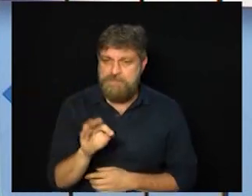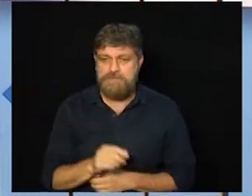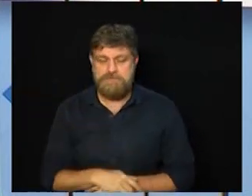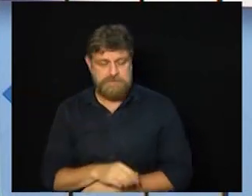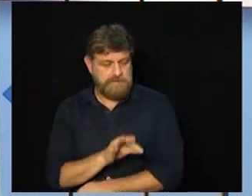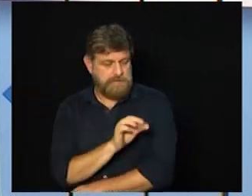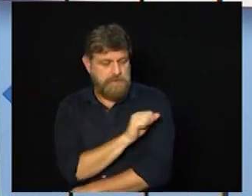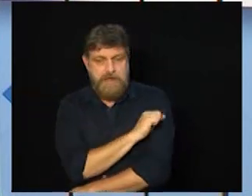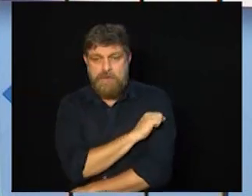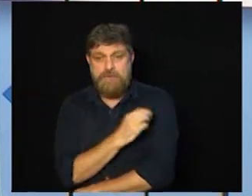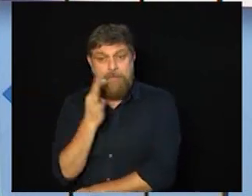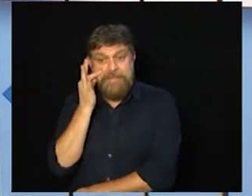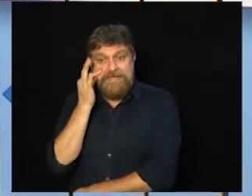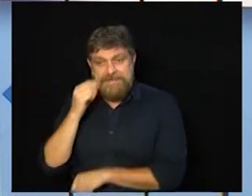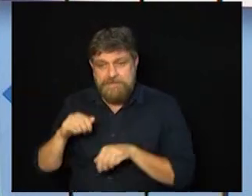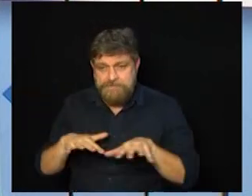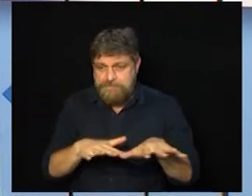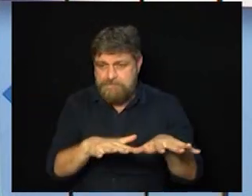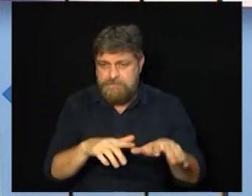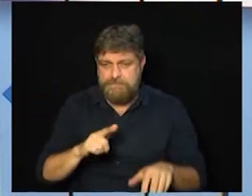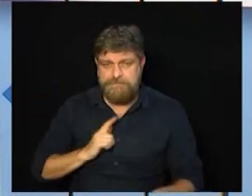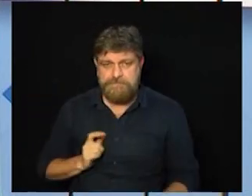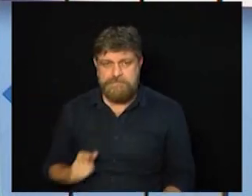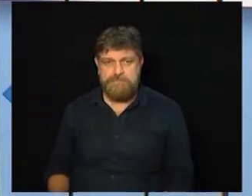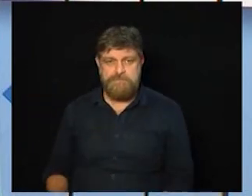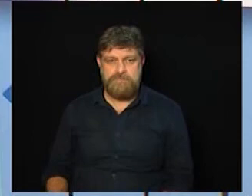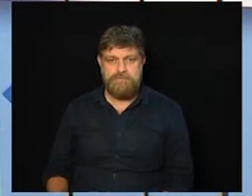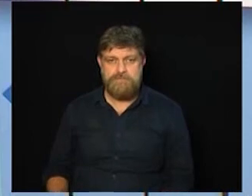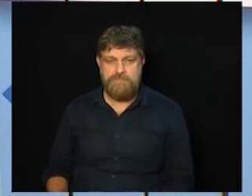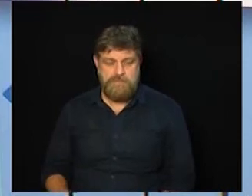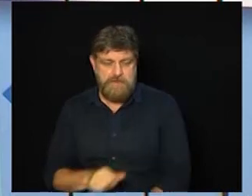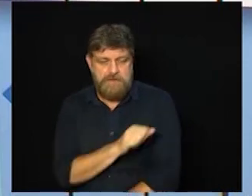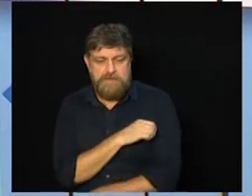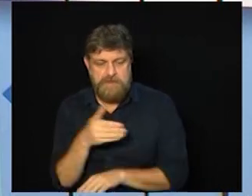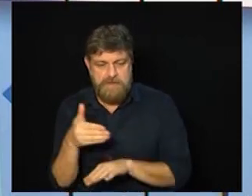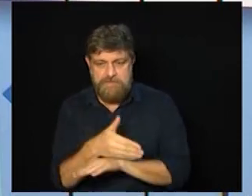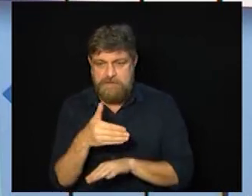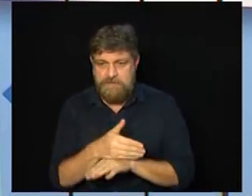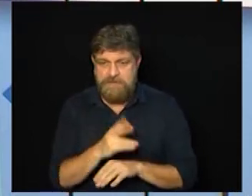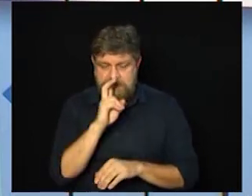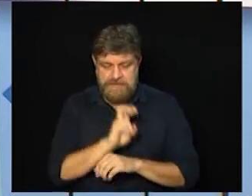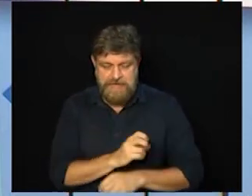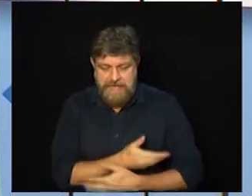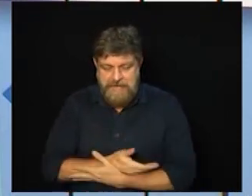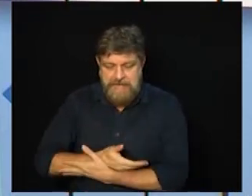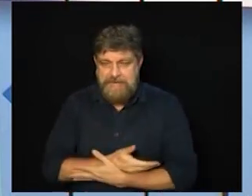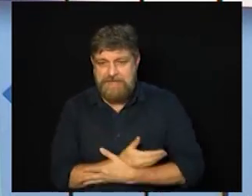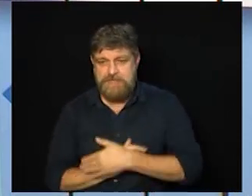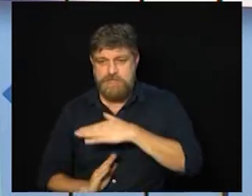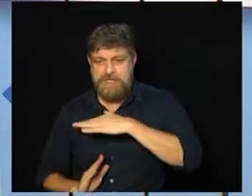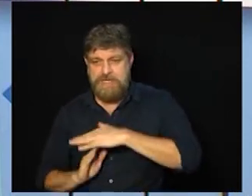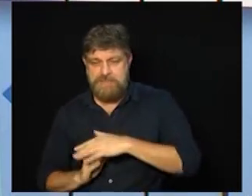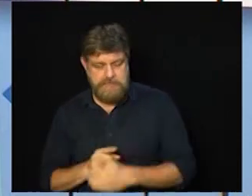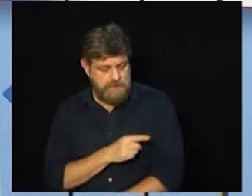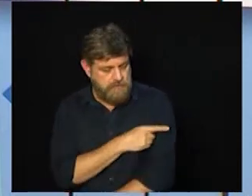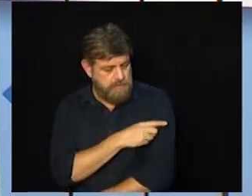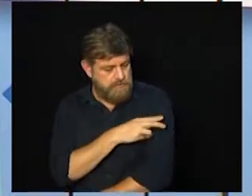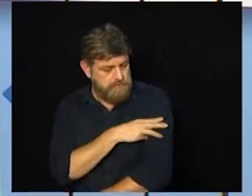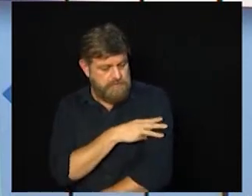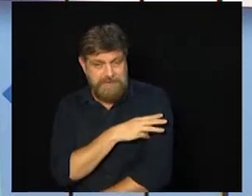alunos de forma presencial mas o retorno será para os alunos que frequentam desde a creche até fundamental